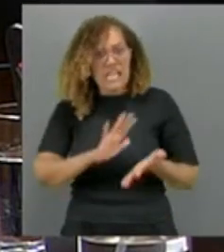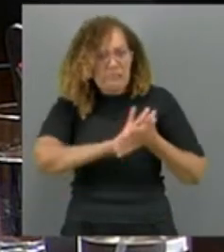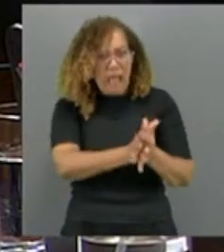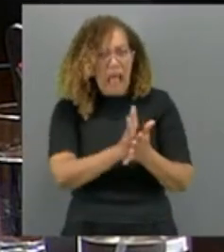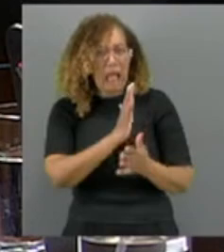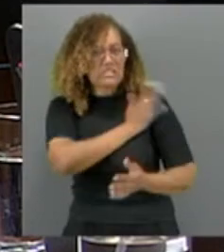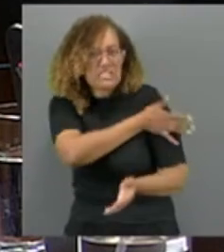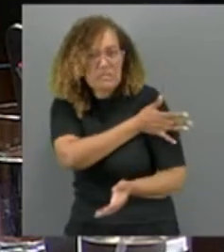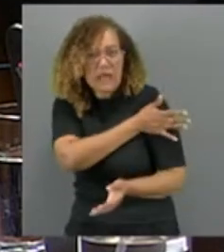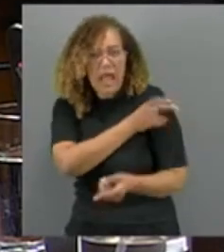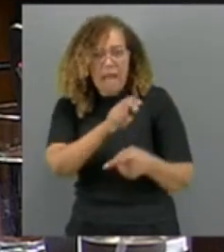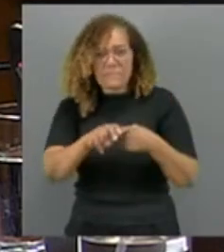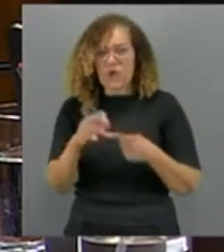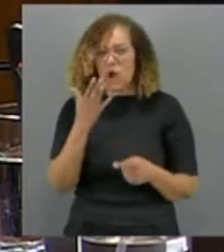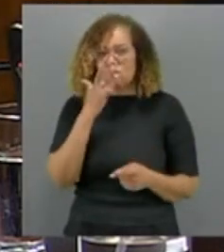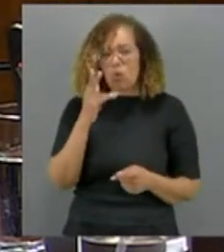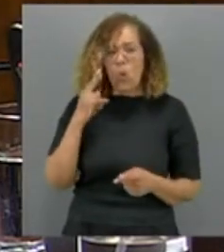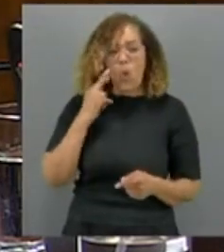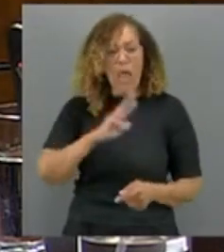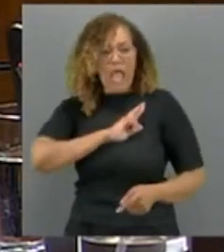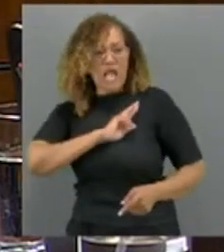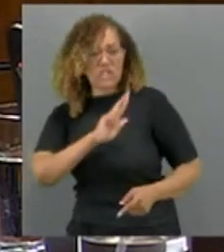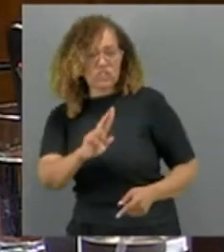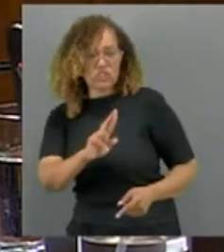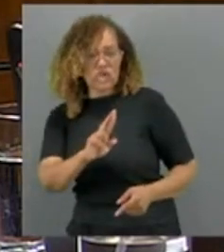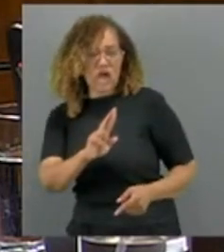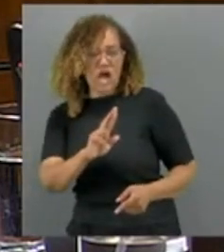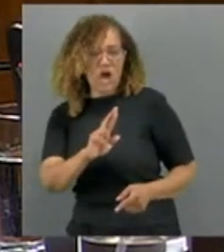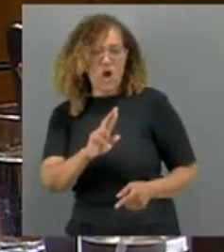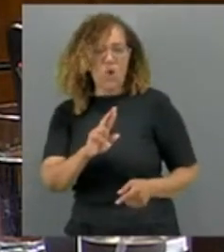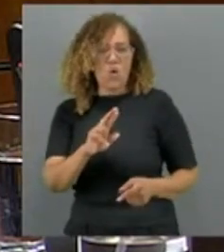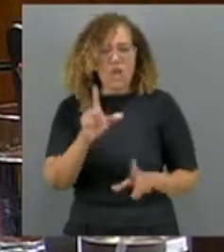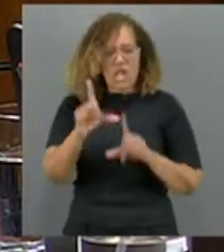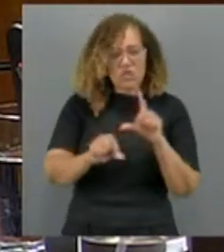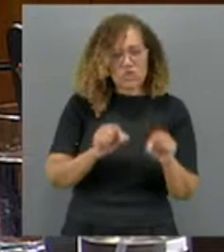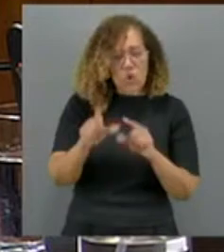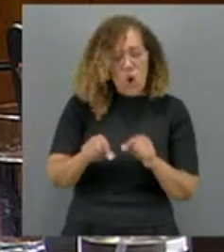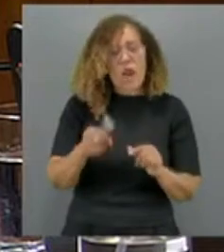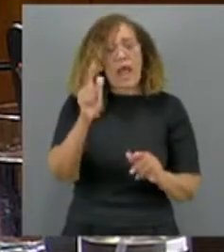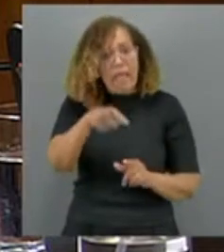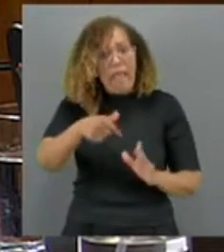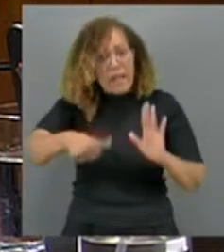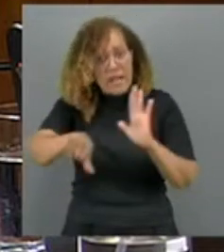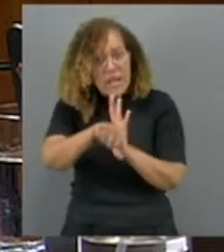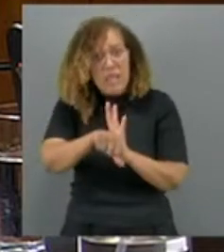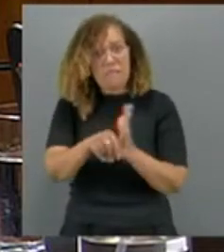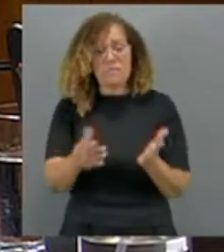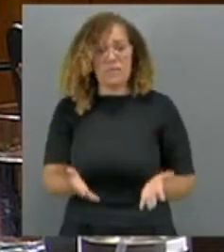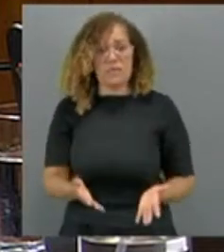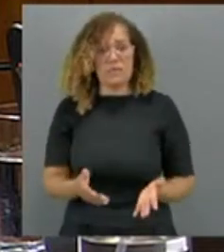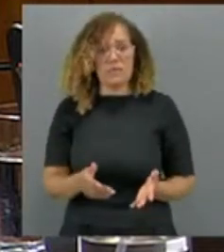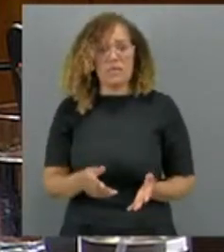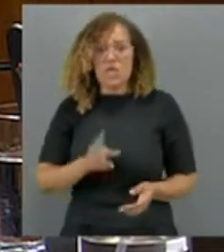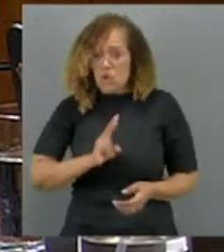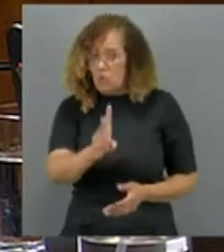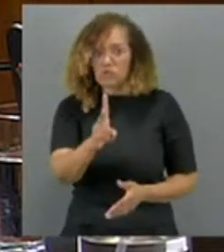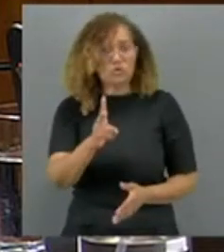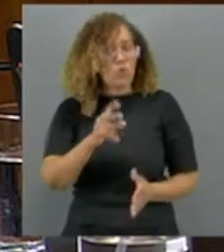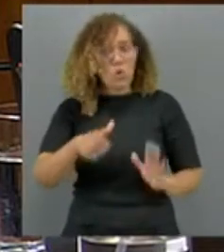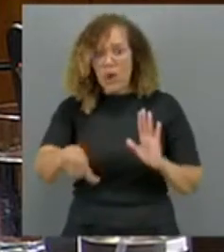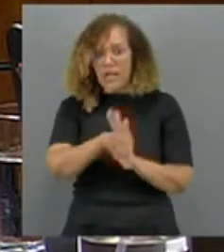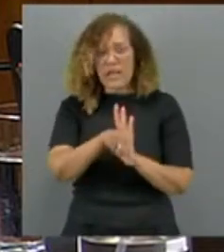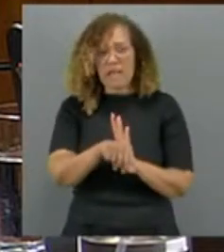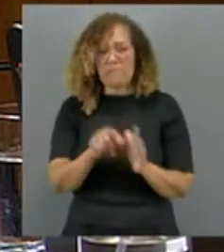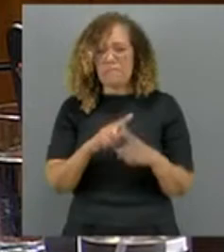pela cor da pele, pela religião, pelas suas aptidões, pelas suas escolhas, é crime. E tem que continuar crime.